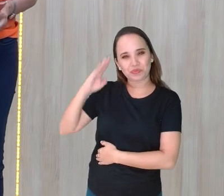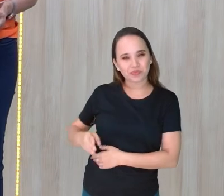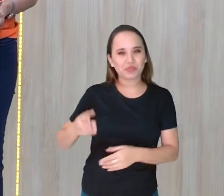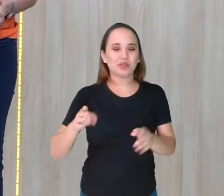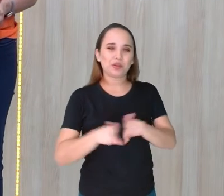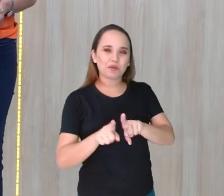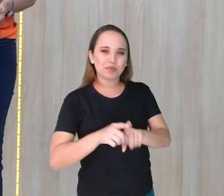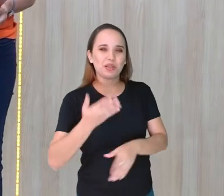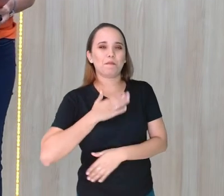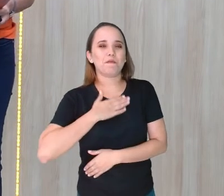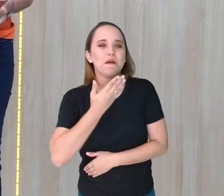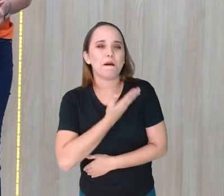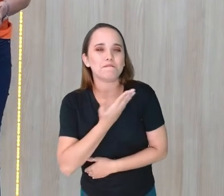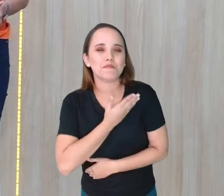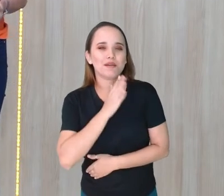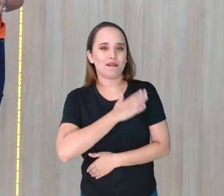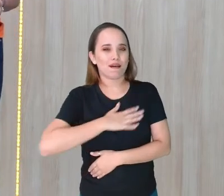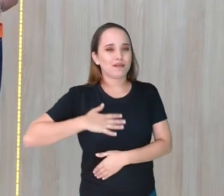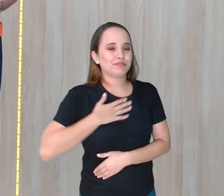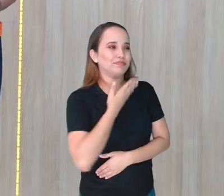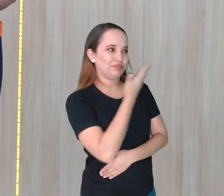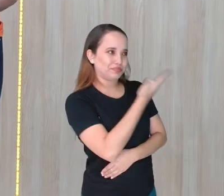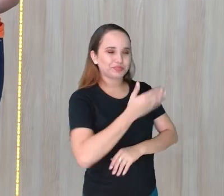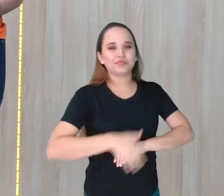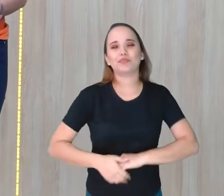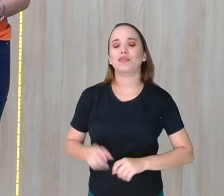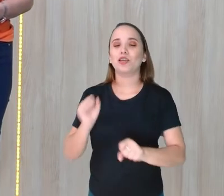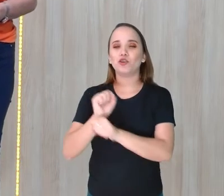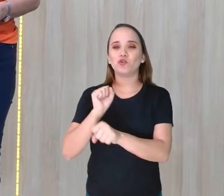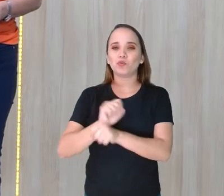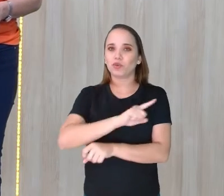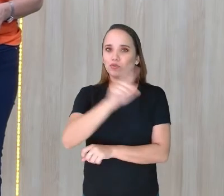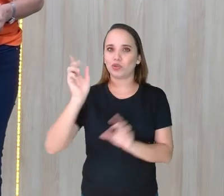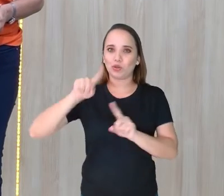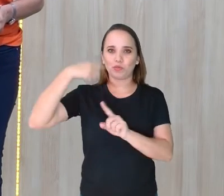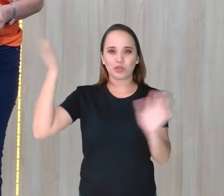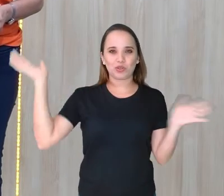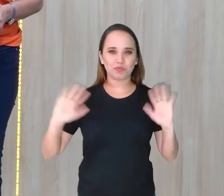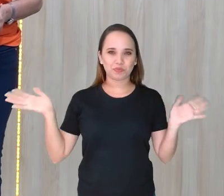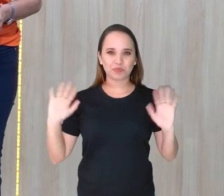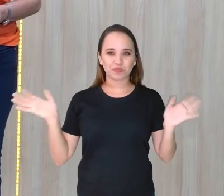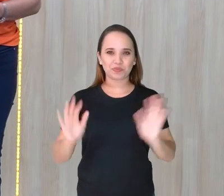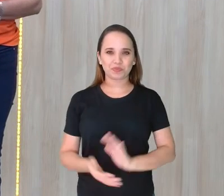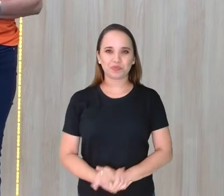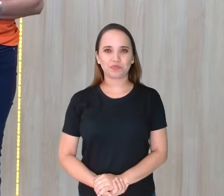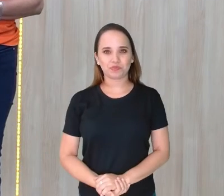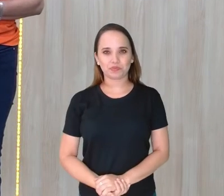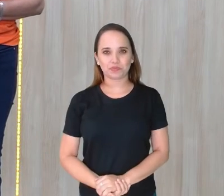querida amiga professora Isabel Borges, e espero vocês na próxima aula. Tchau, tchau, pessoal.